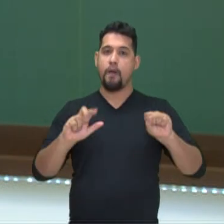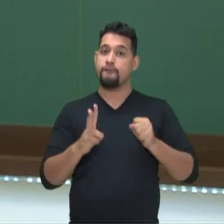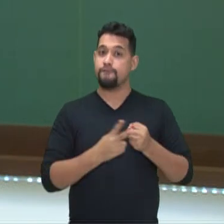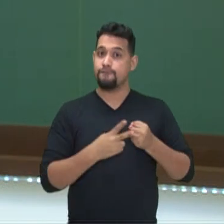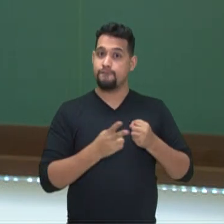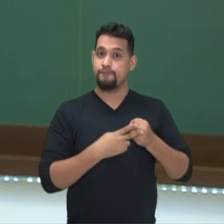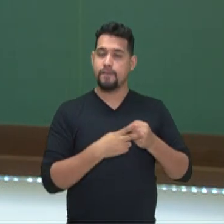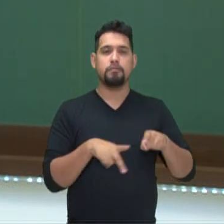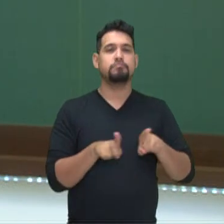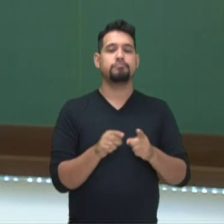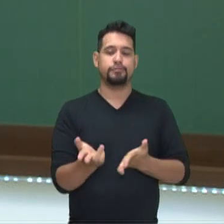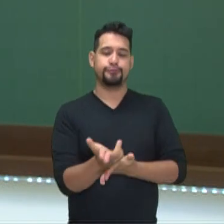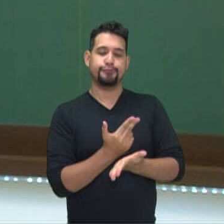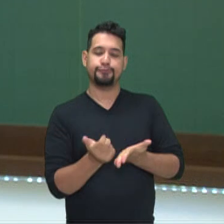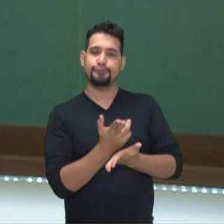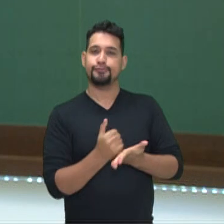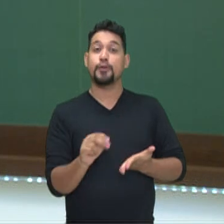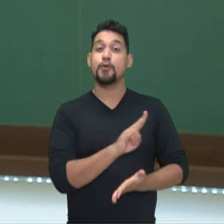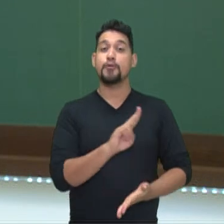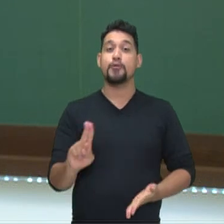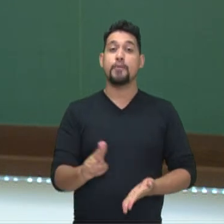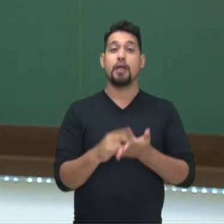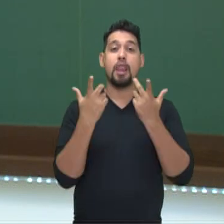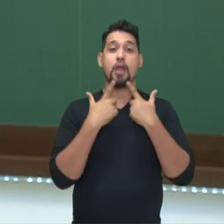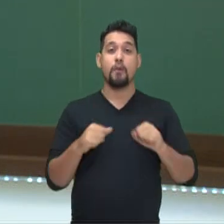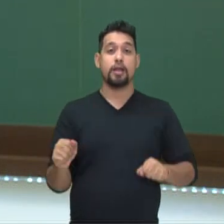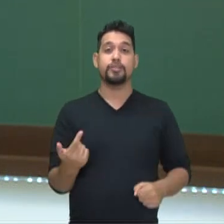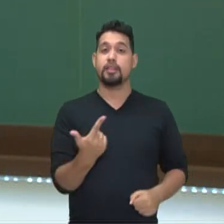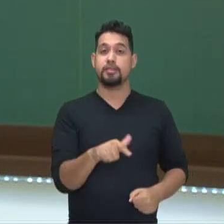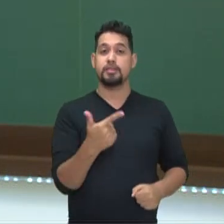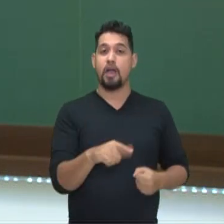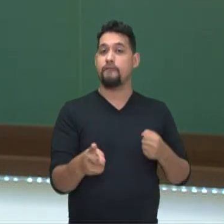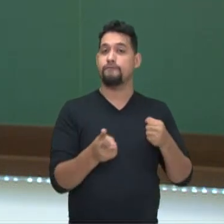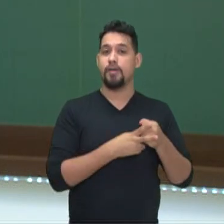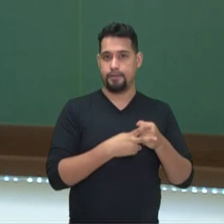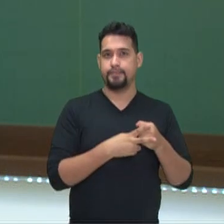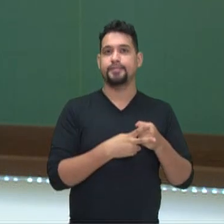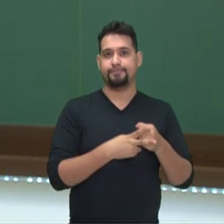verbal e os desenhos a gente chama de linguagem não verbal.